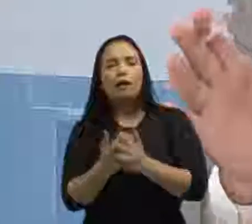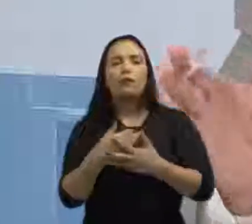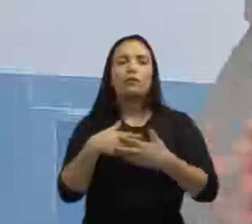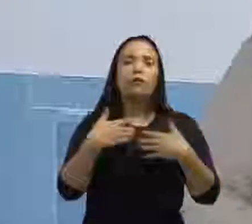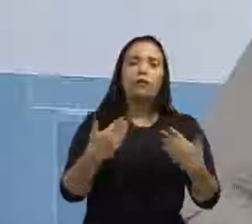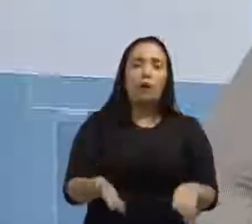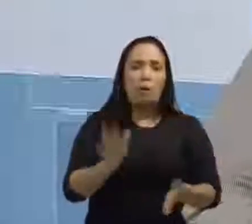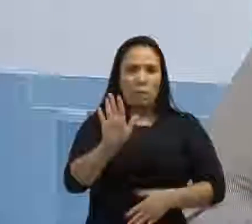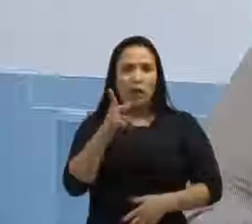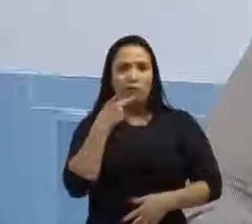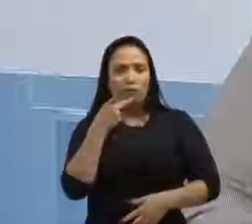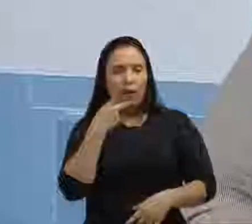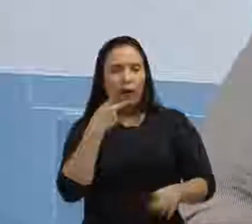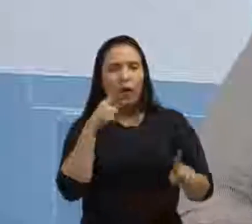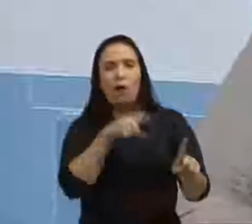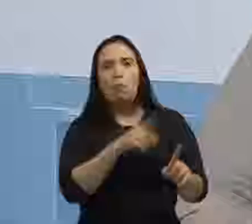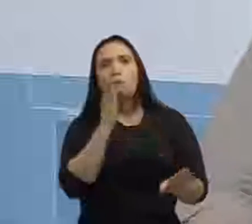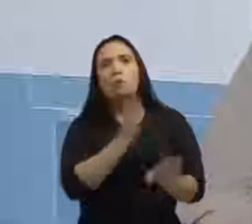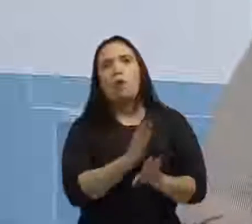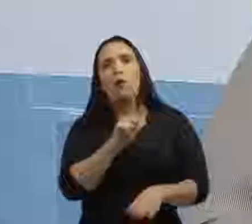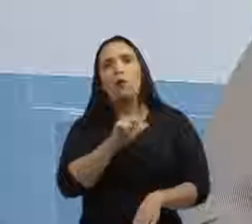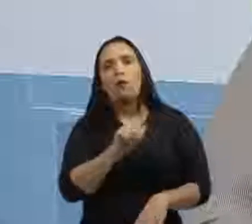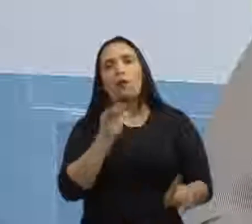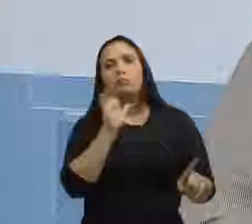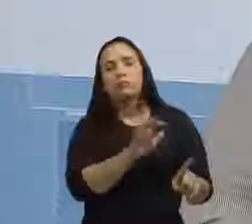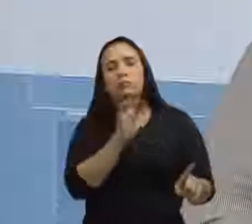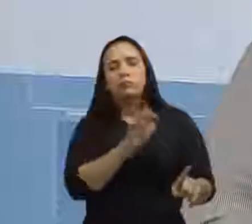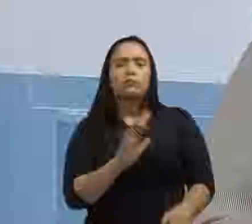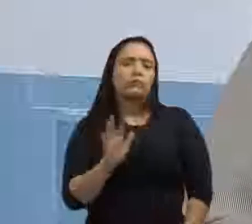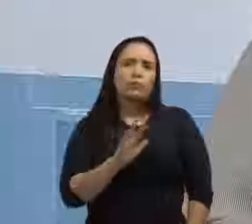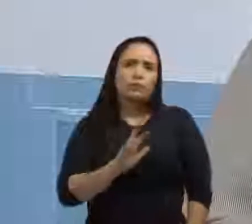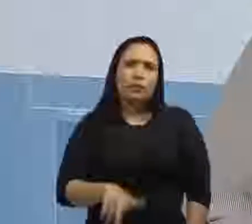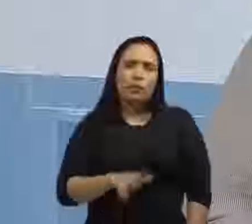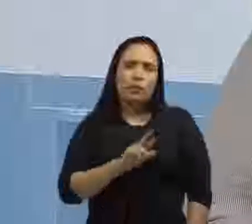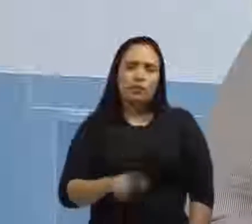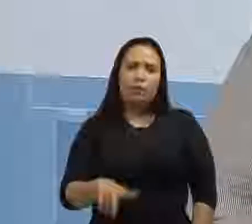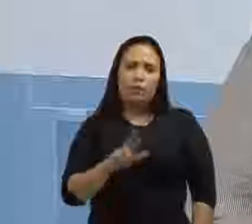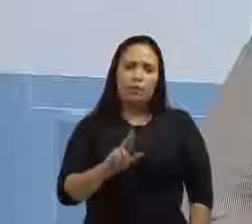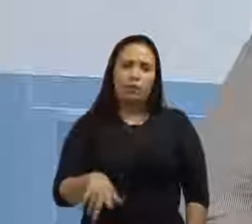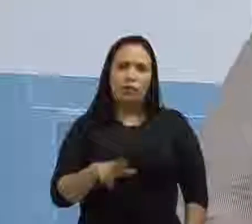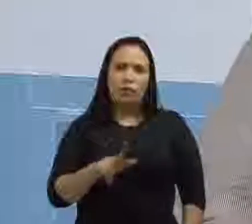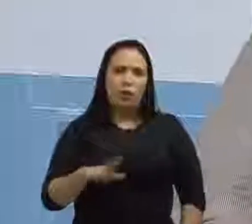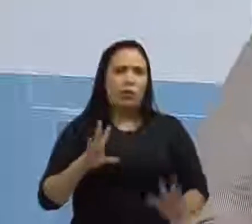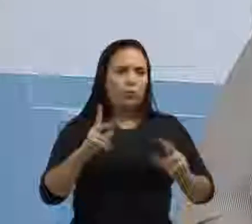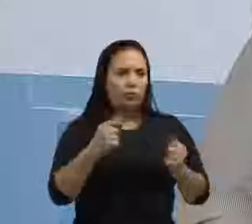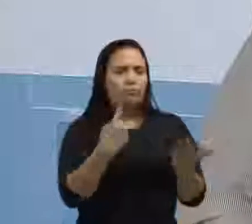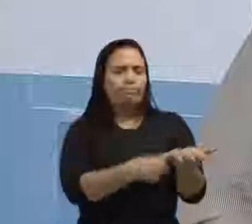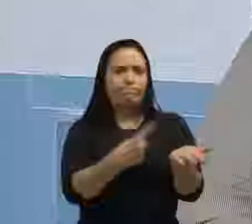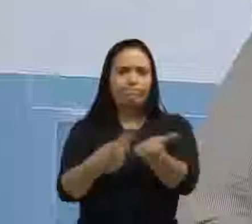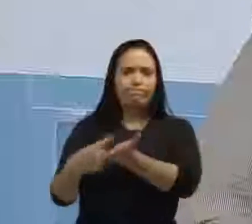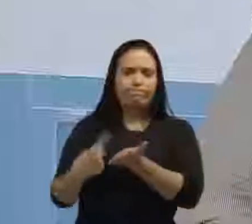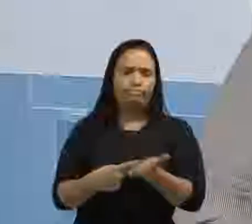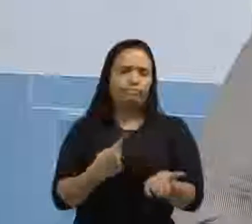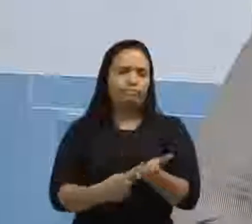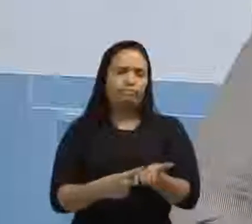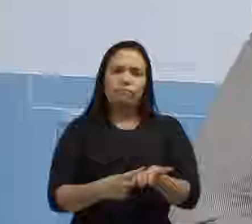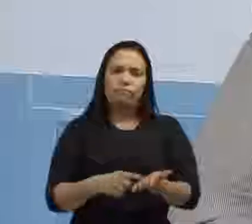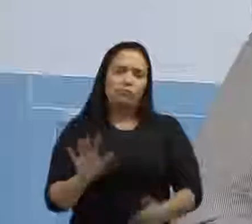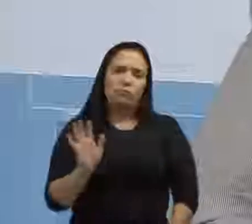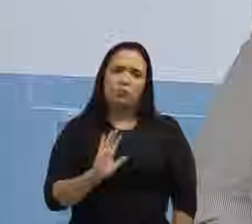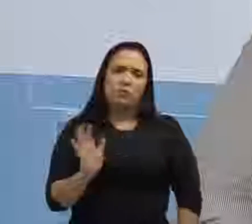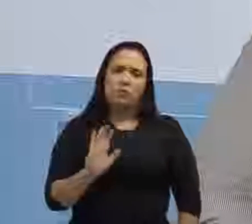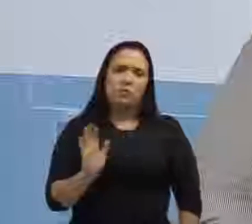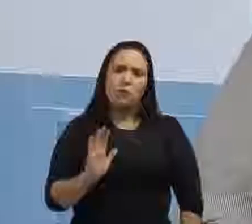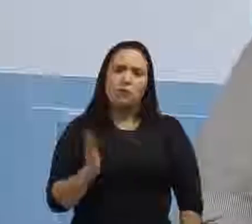Sem dizer que é só com Lula, mas dizer que a perseguição ao Lula, como o Luiz está a dizer, que está todo mundo combinado, aí é preciso combinar com